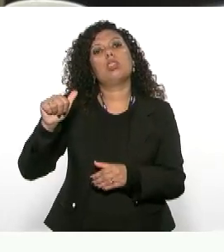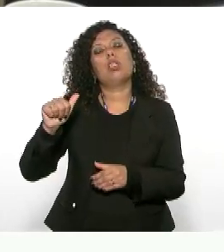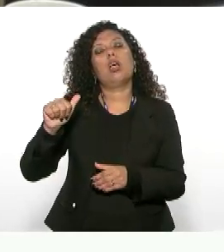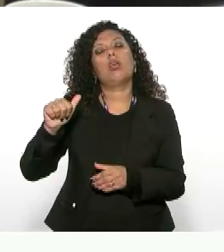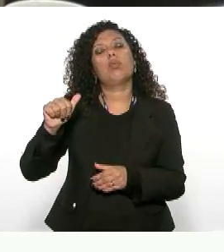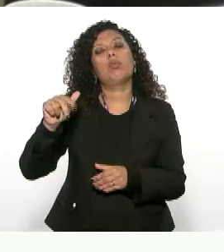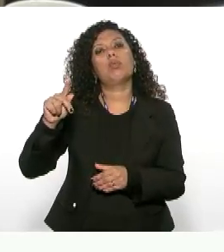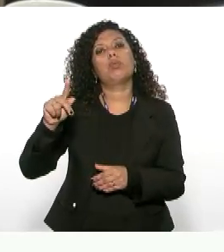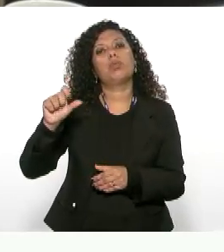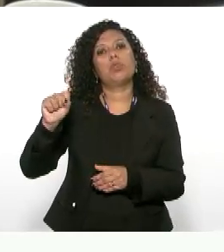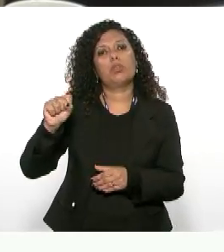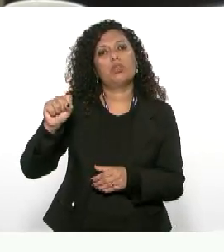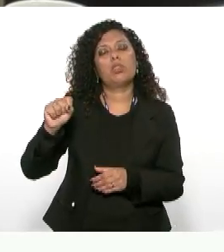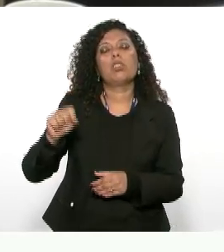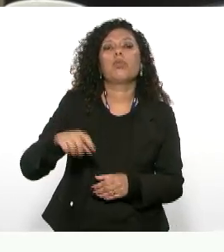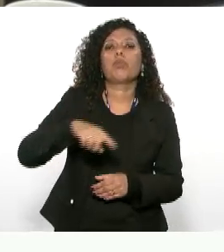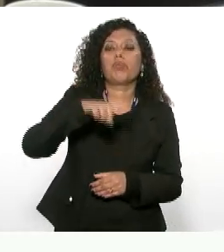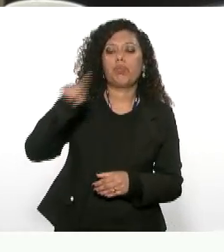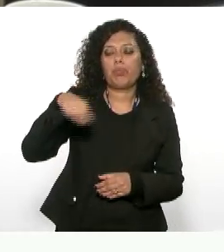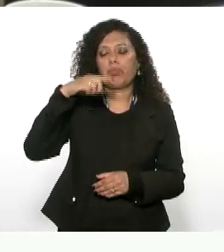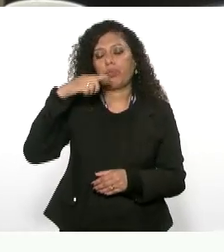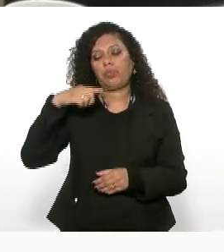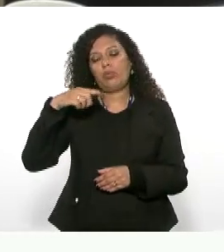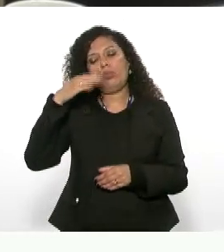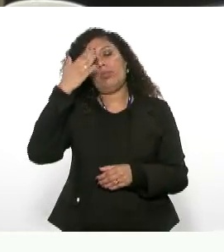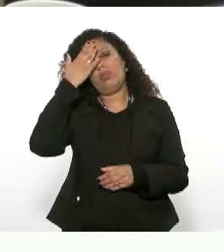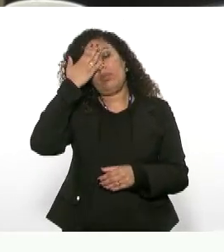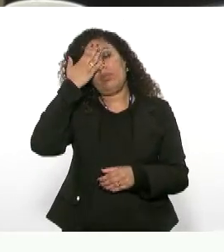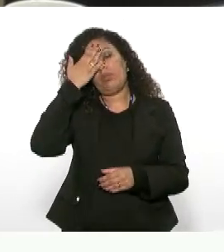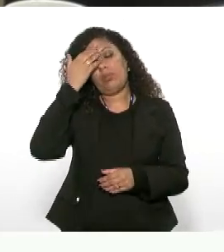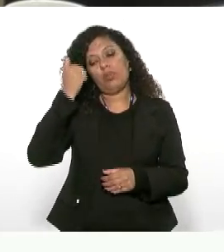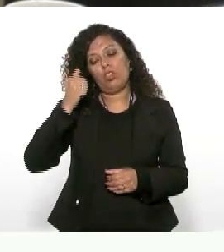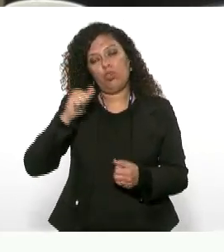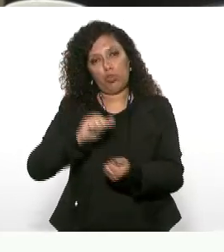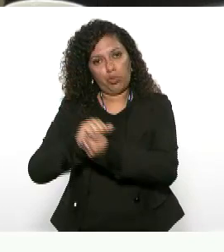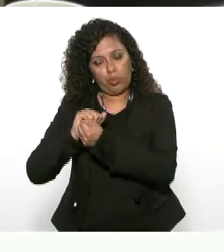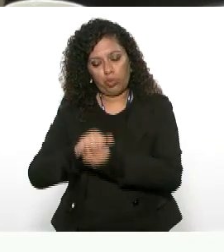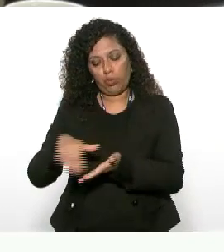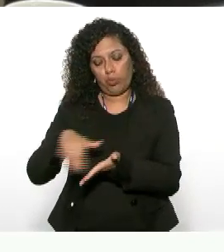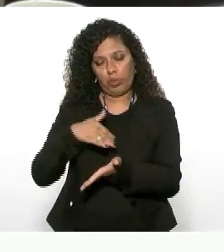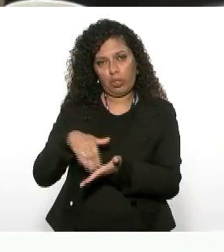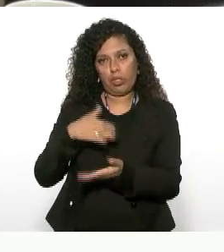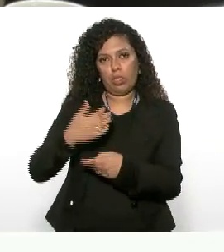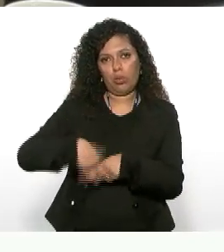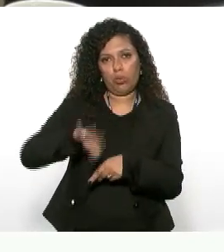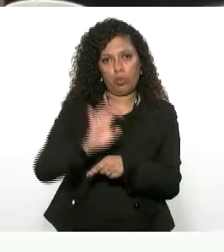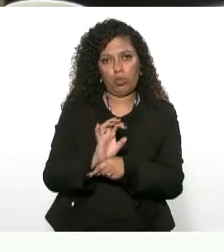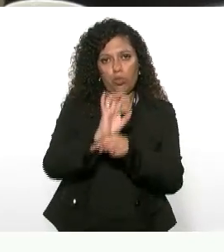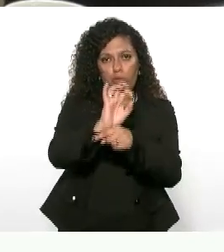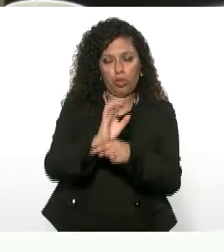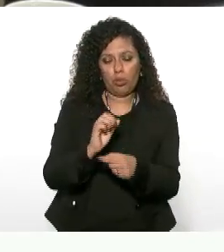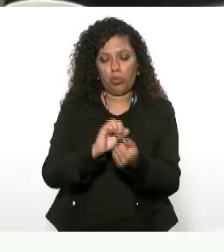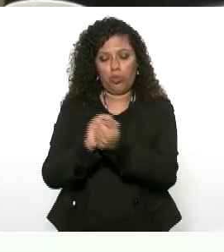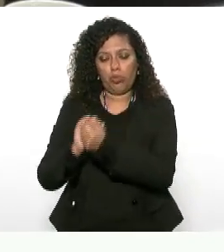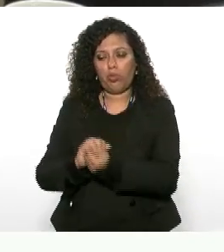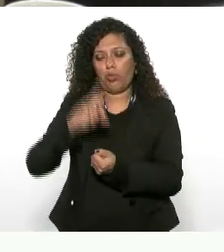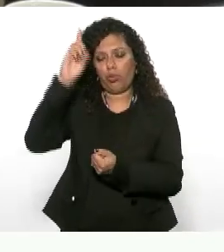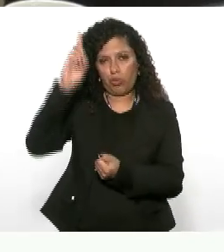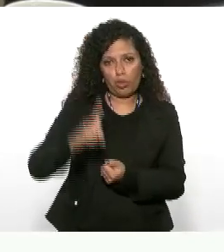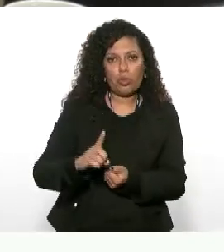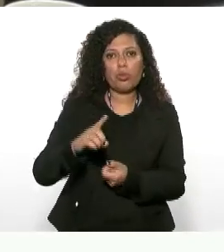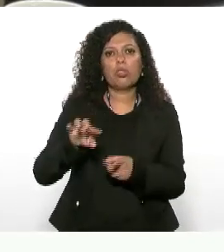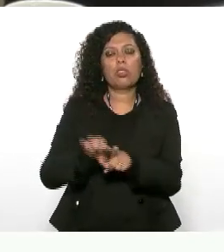Polícia, embora a situação do Rio de Janeiro seja de secretário de Estado, mas também atua como na direção da